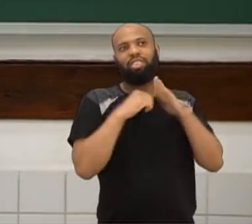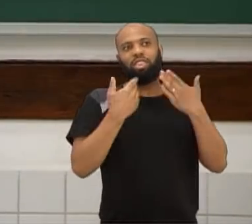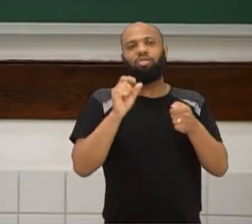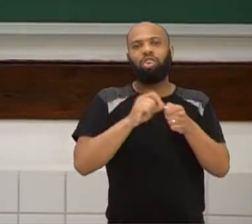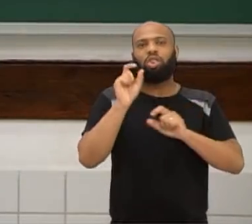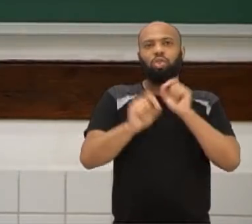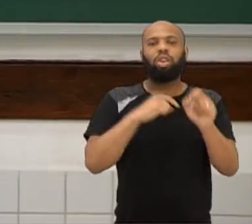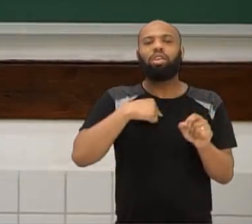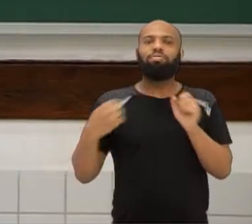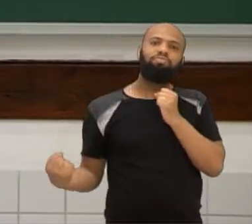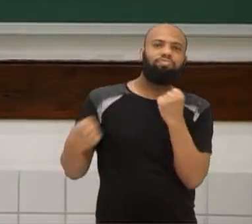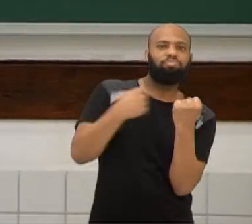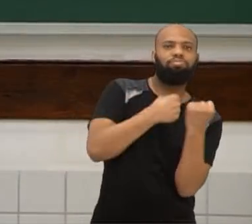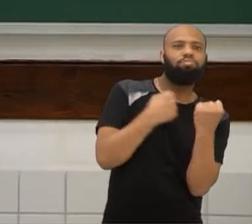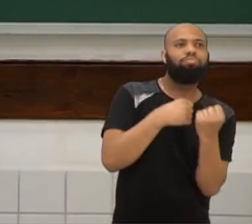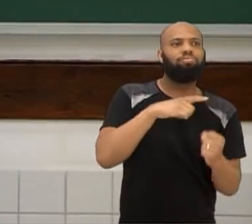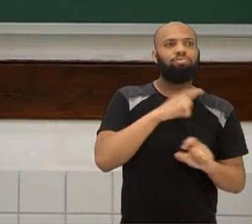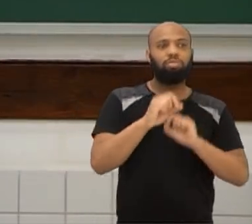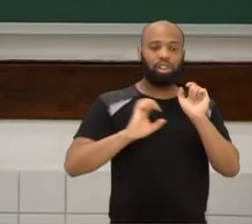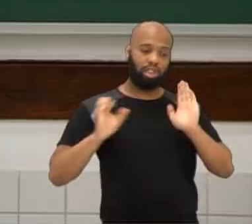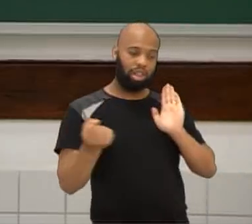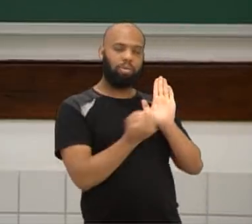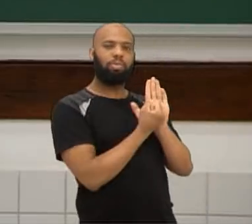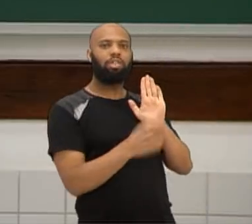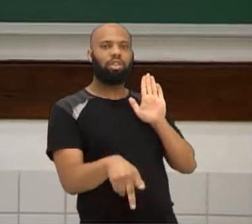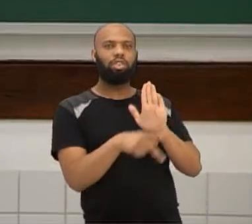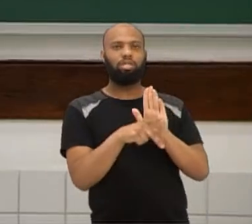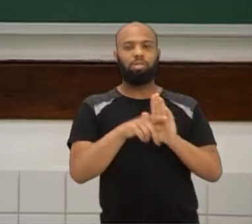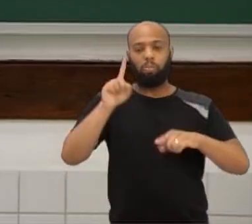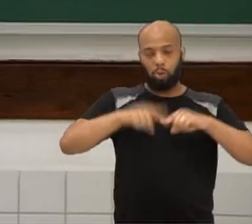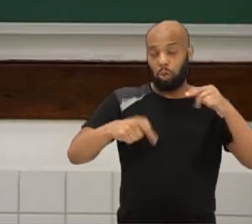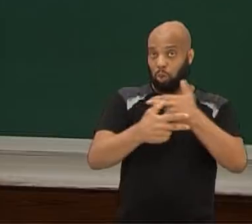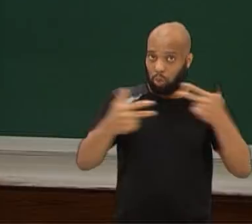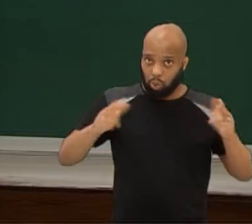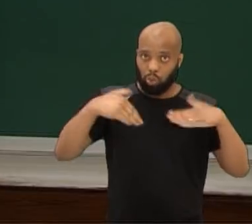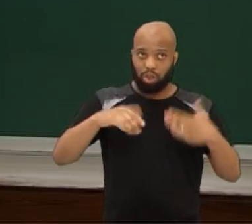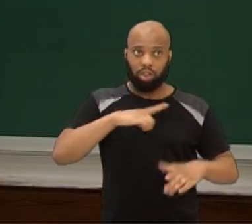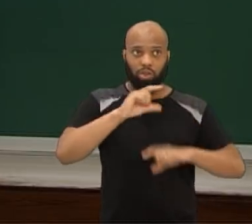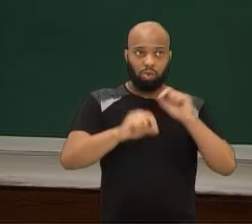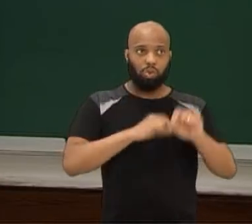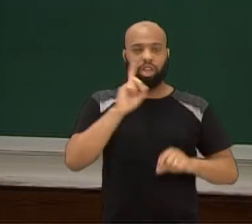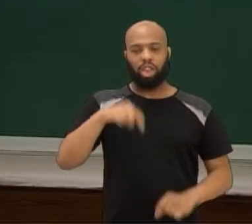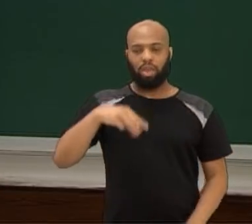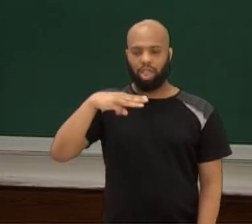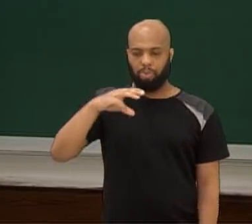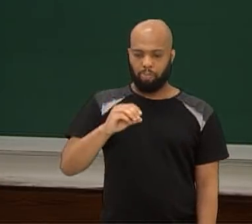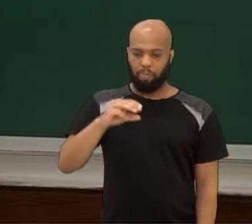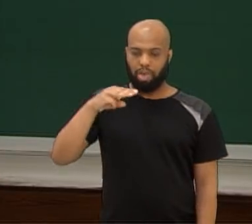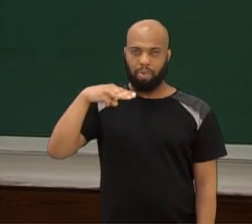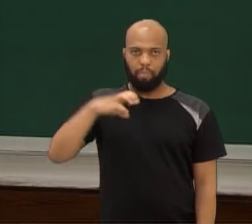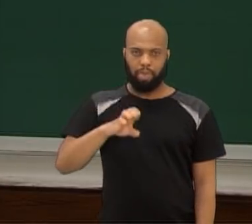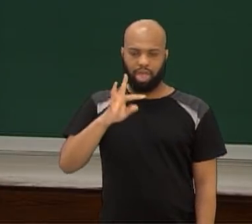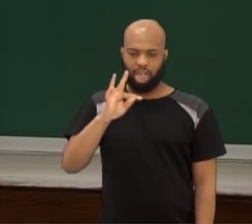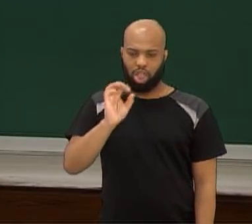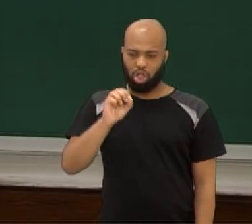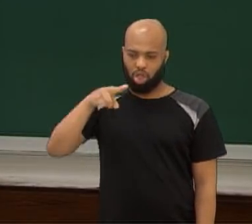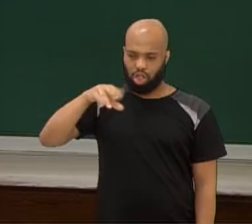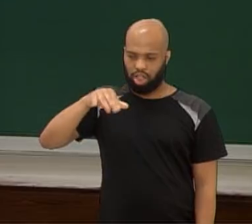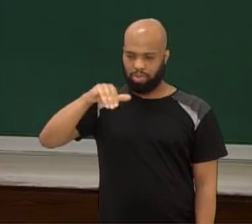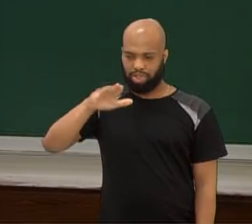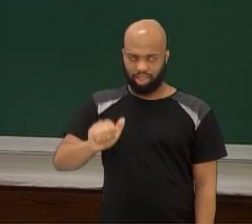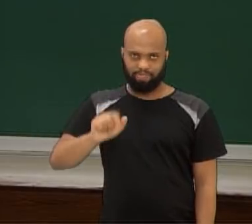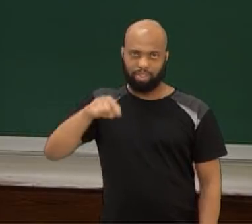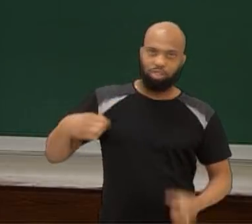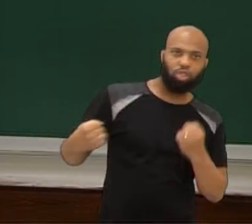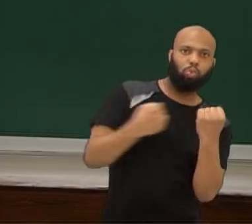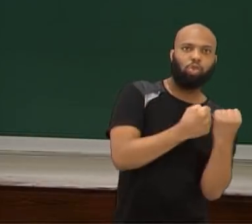quê? Substituindo a marca pelo produto. Então, eu digo Bombril, já vem na mente da pessoa ali aquela palha